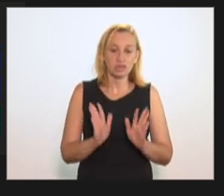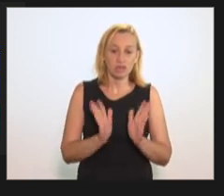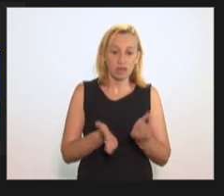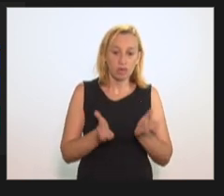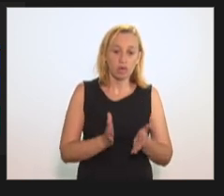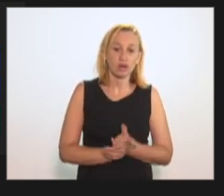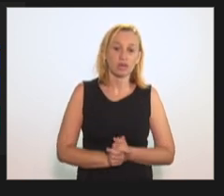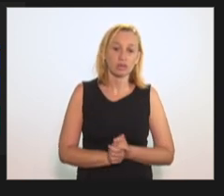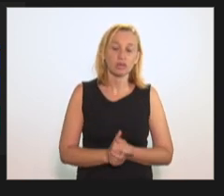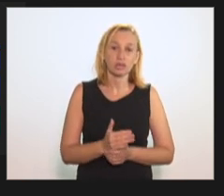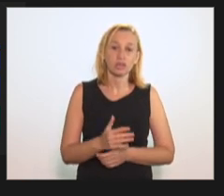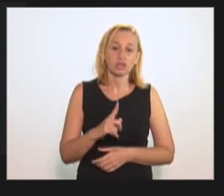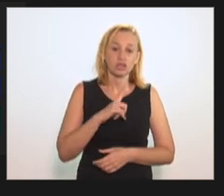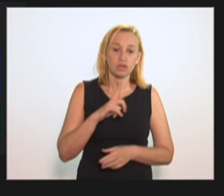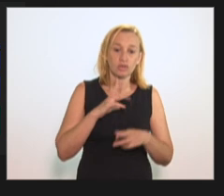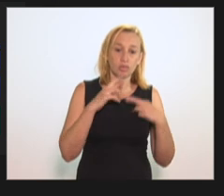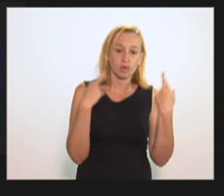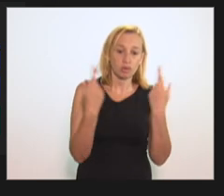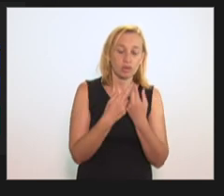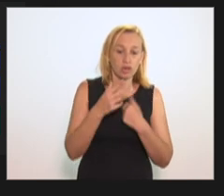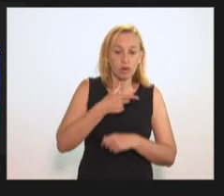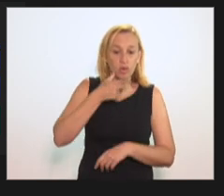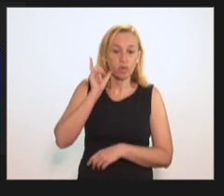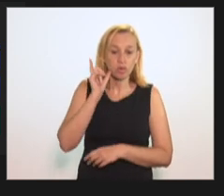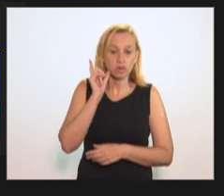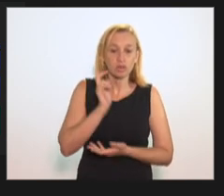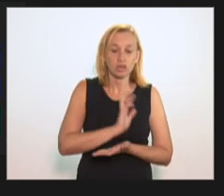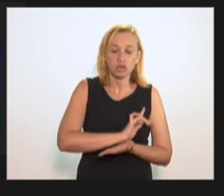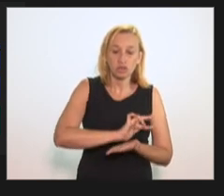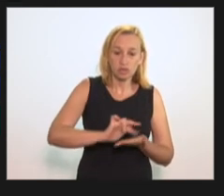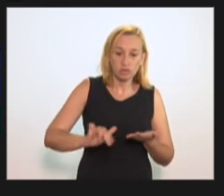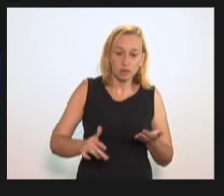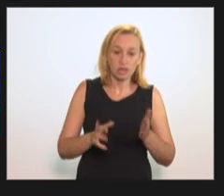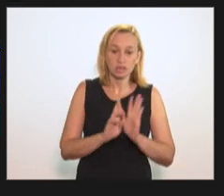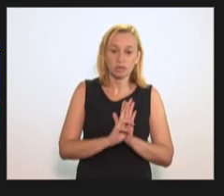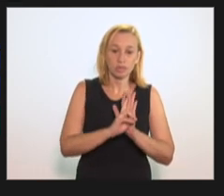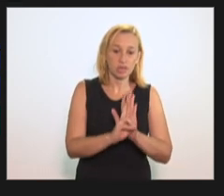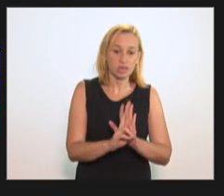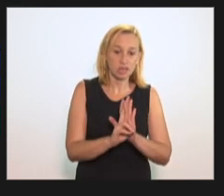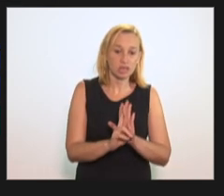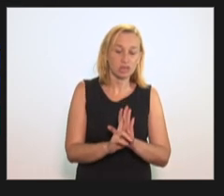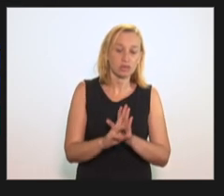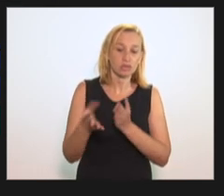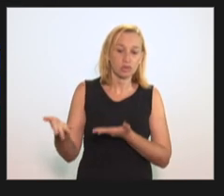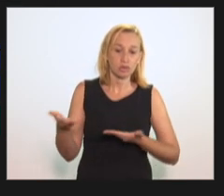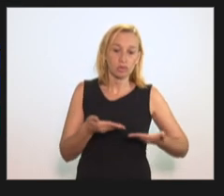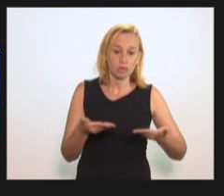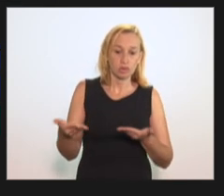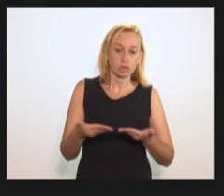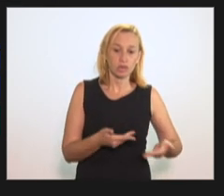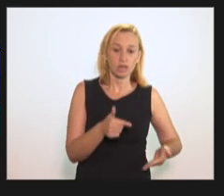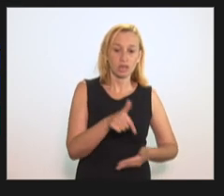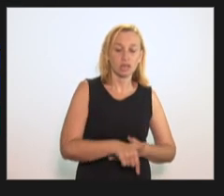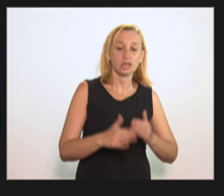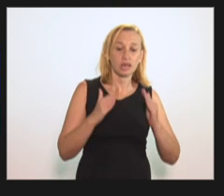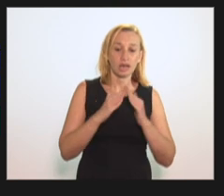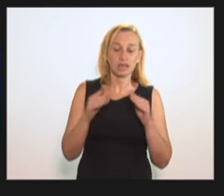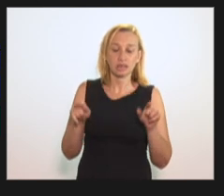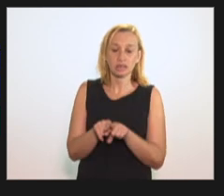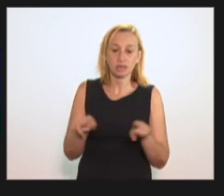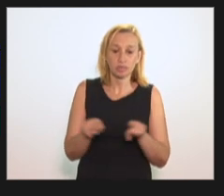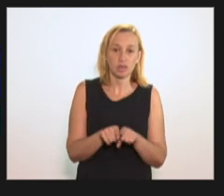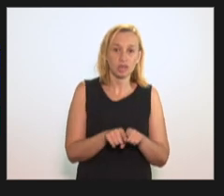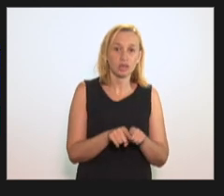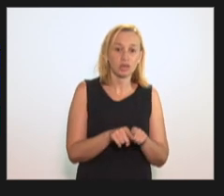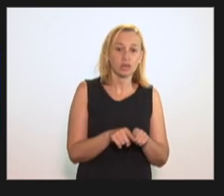nós tivemos uma reunião ontem diversas representações de mandatos aqui da casa também com a